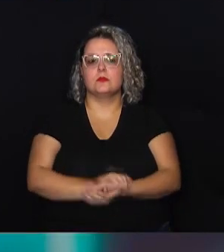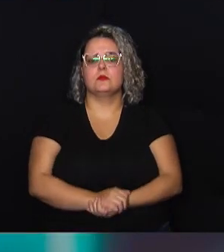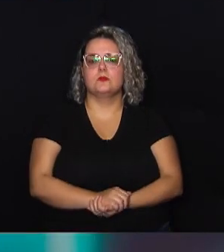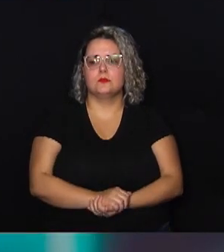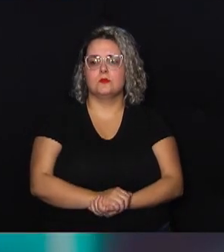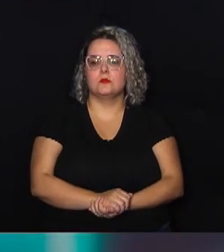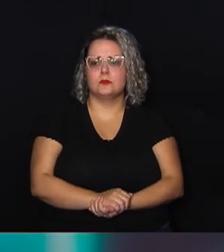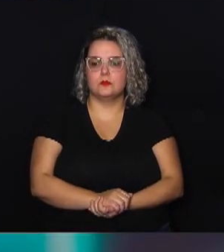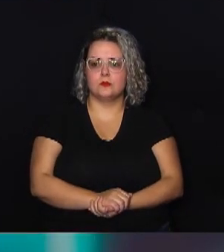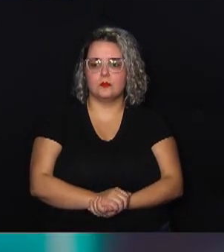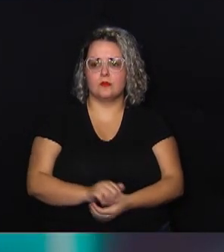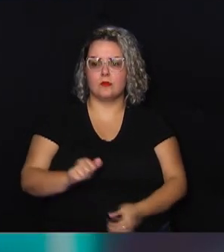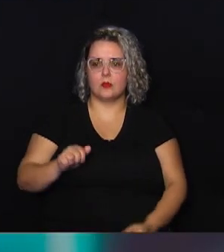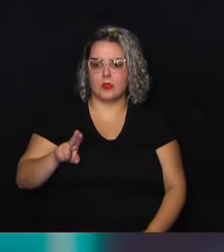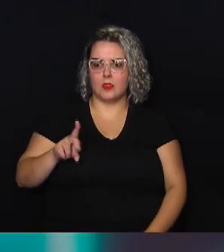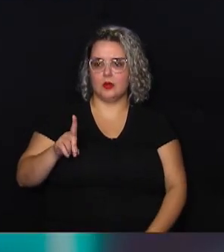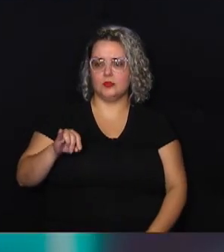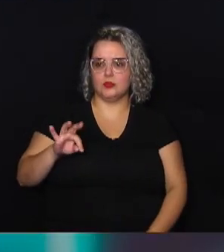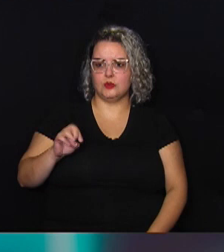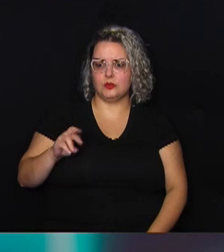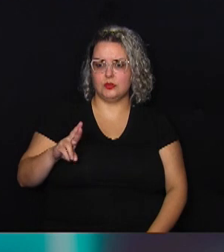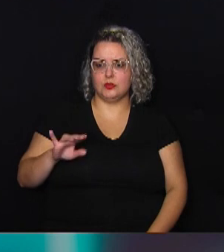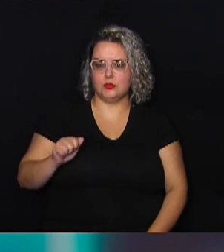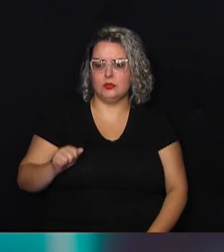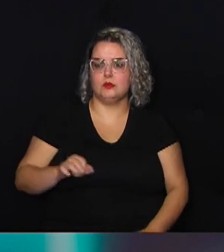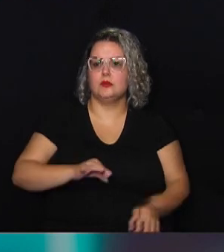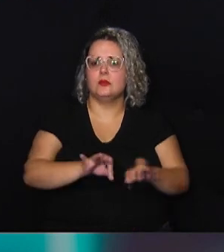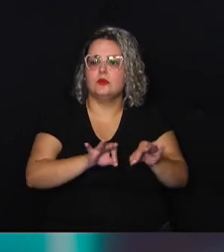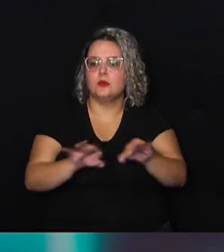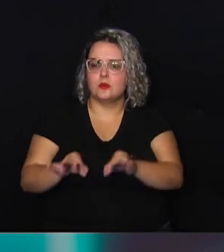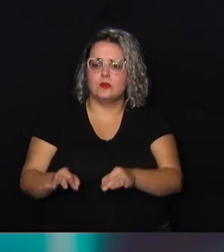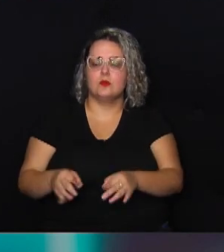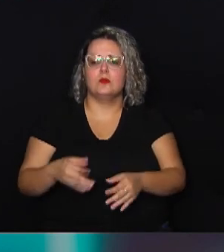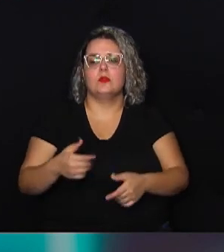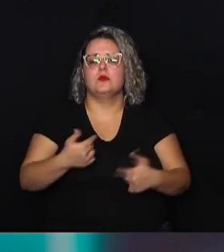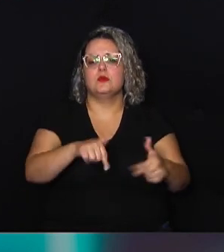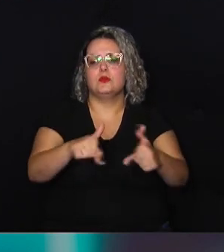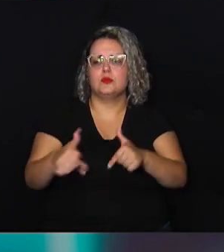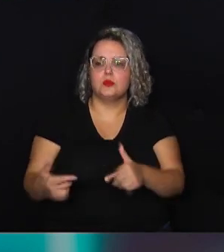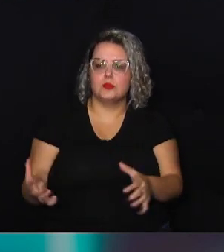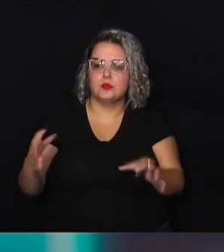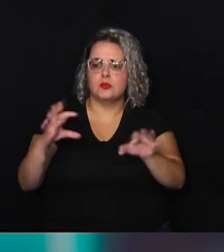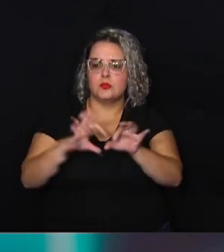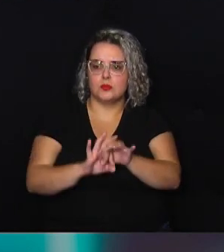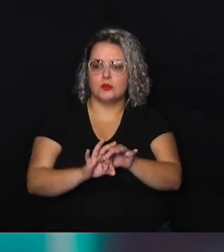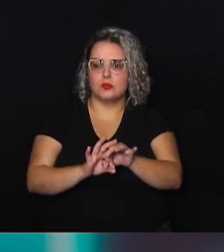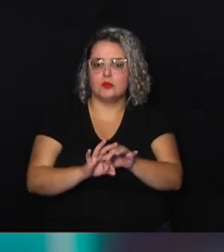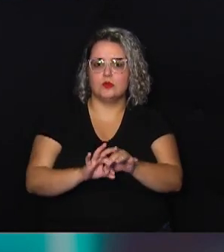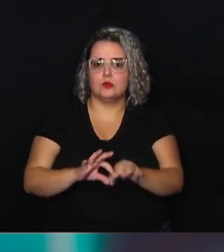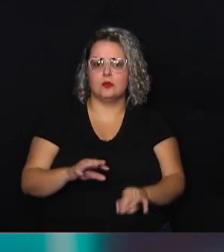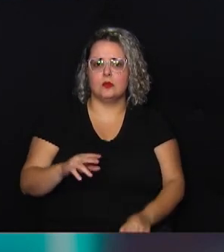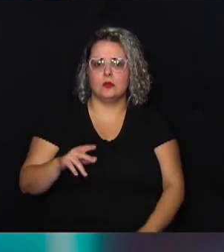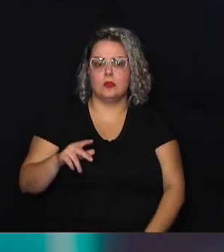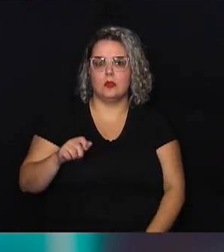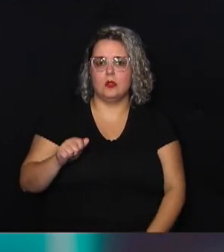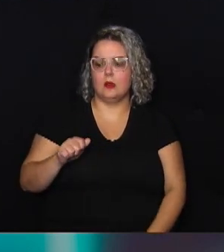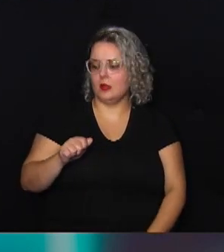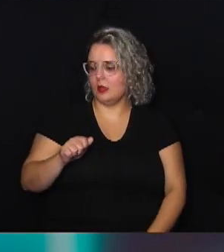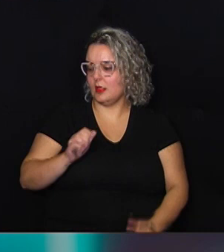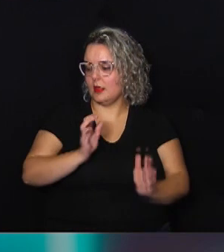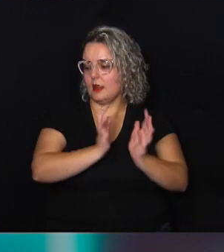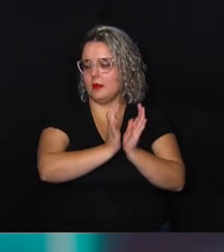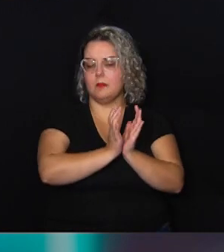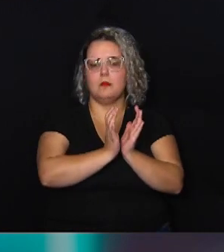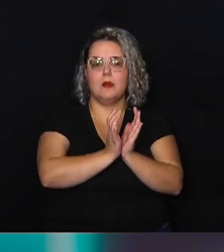essas auditorias elas estão previstas nos planos de trabalho dos nossos conveniados, a PAI, a PASCAMP, Síndrome de Down,